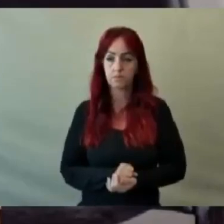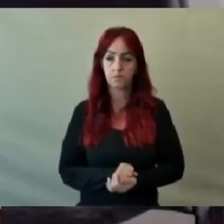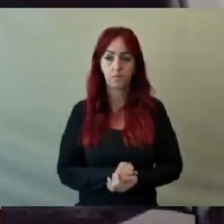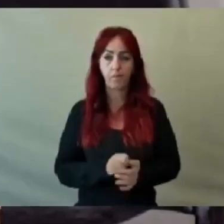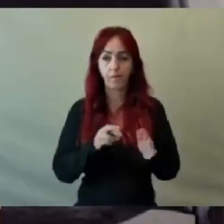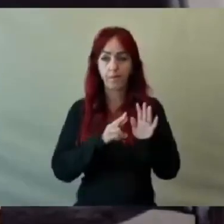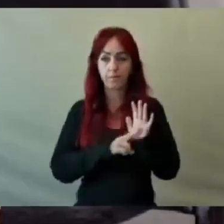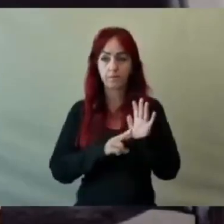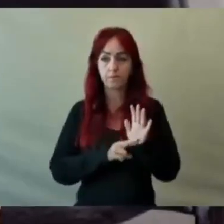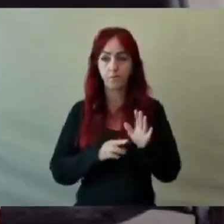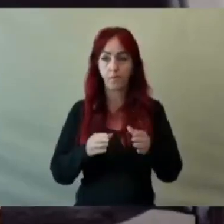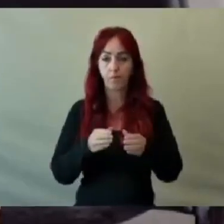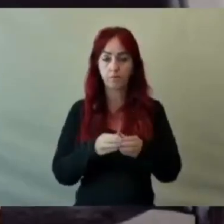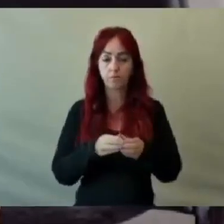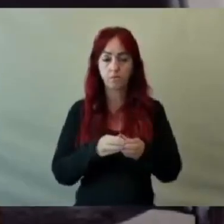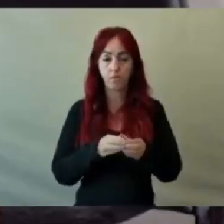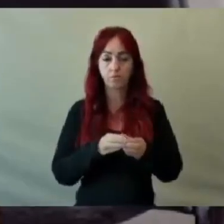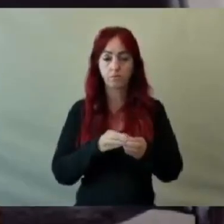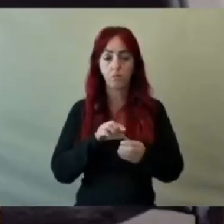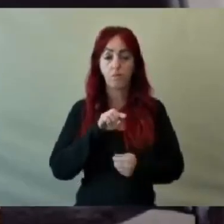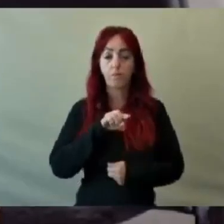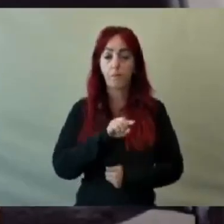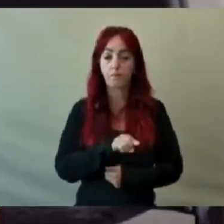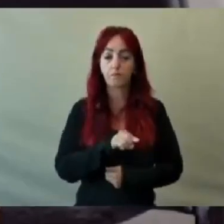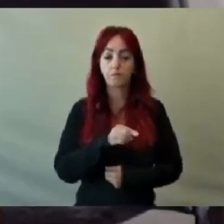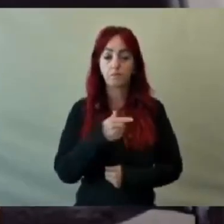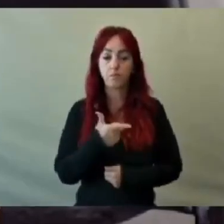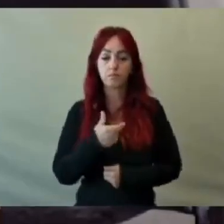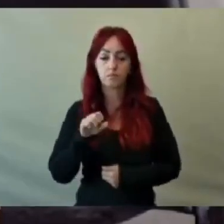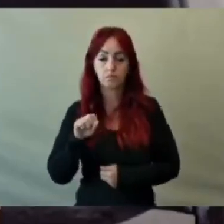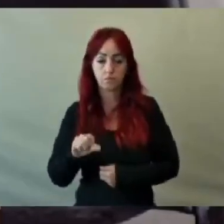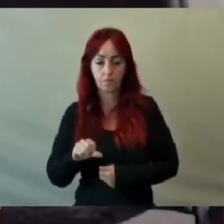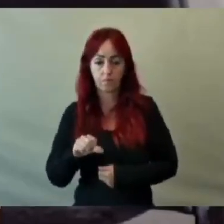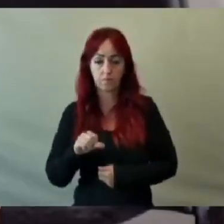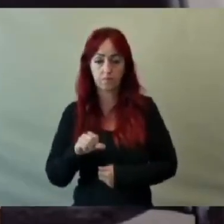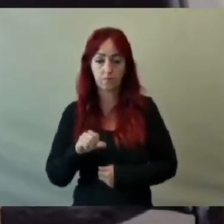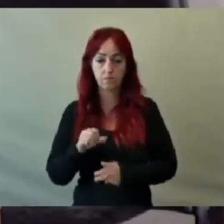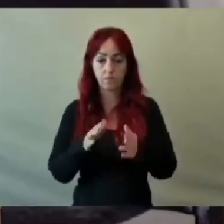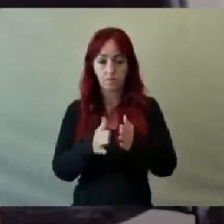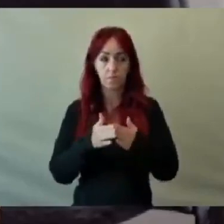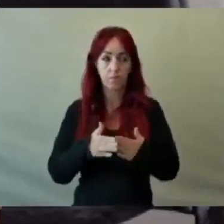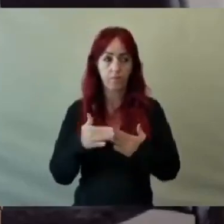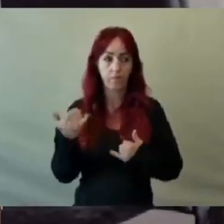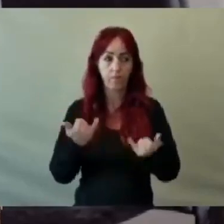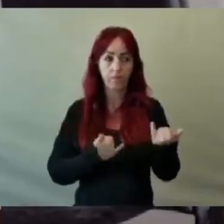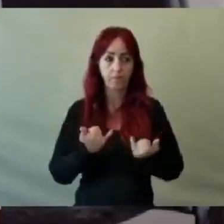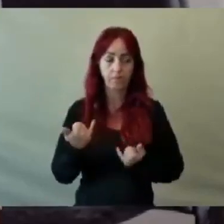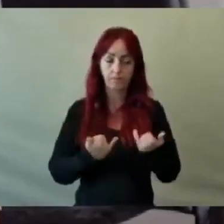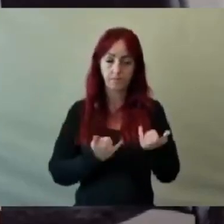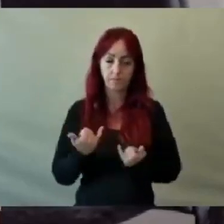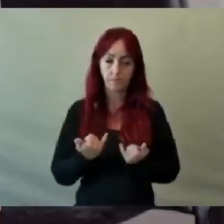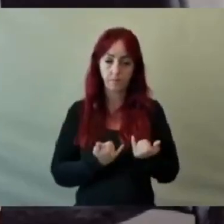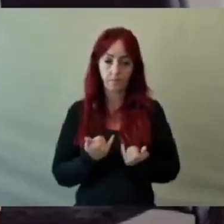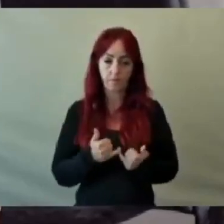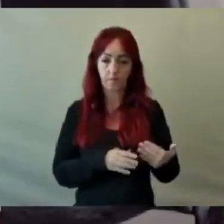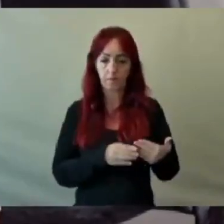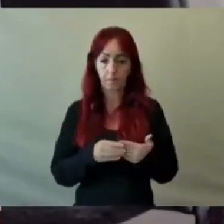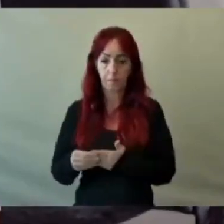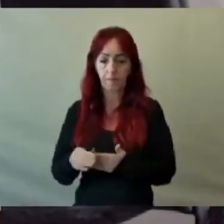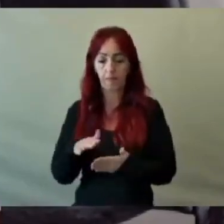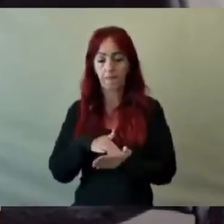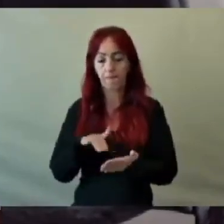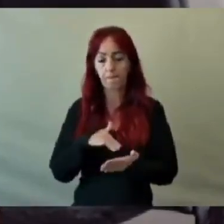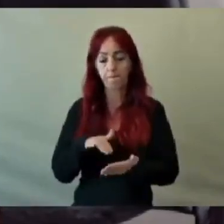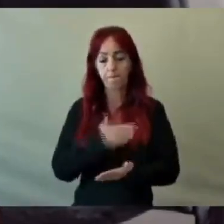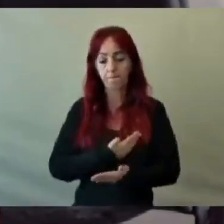1029-2024, turno único. Solicitação, pedido de informação, destinatário, Secretaria Municipal de Governo e Secretaria